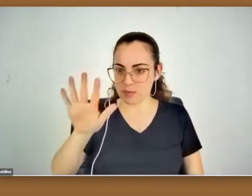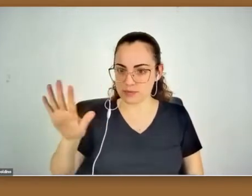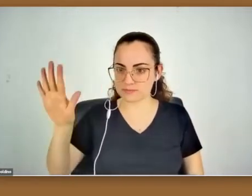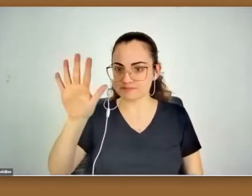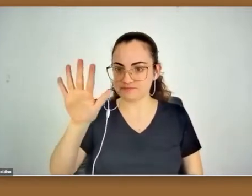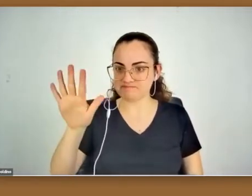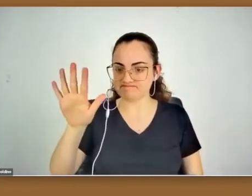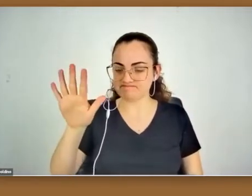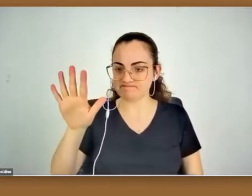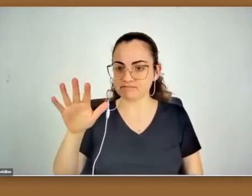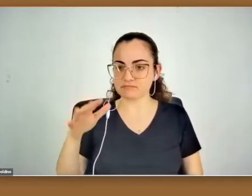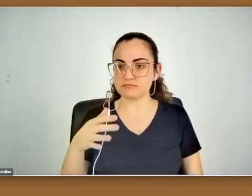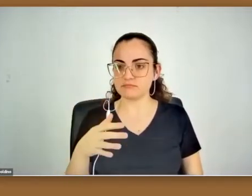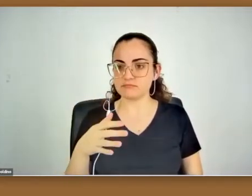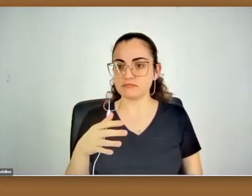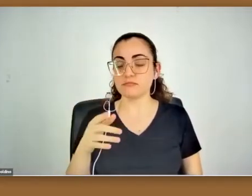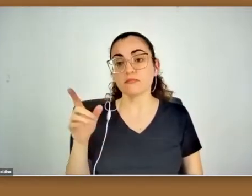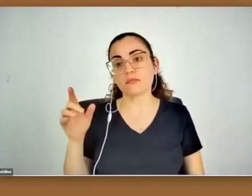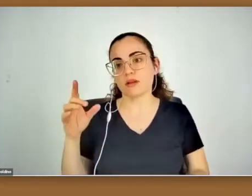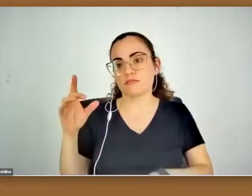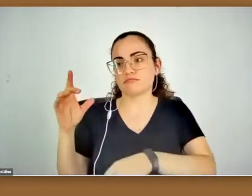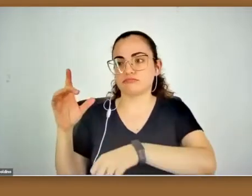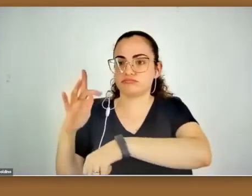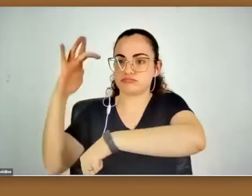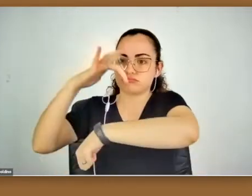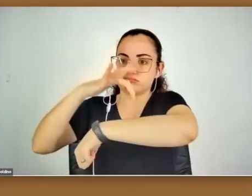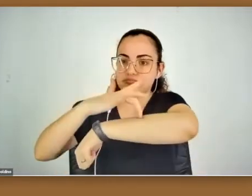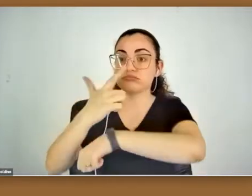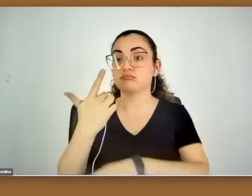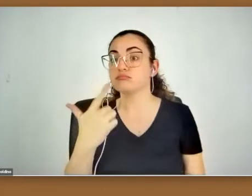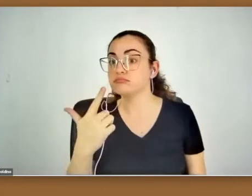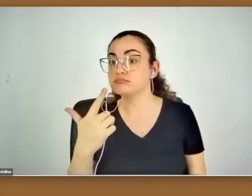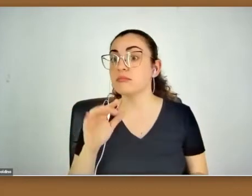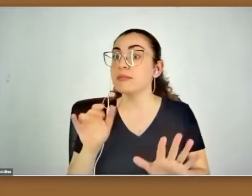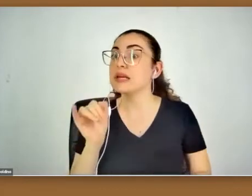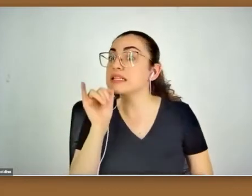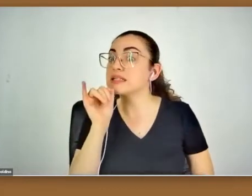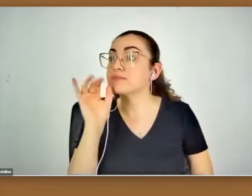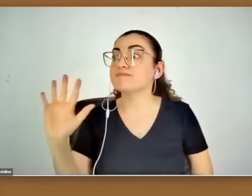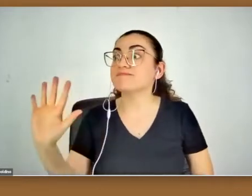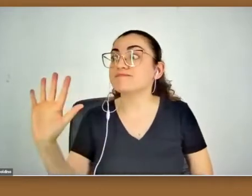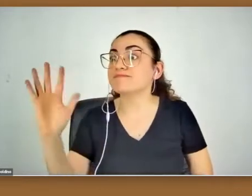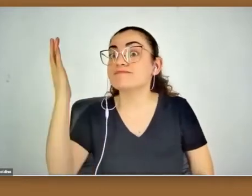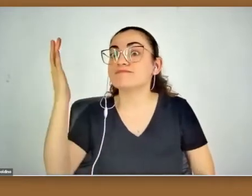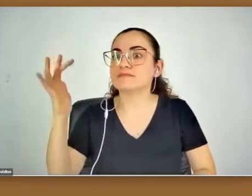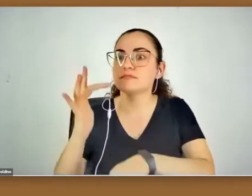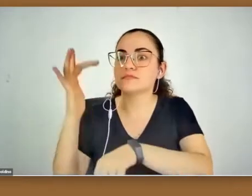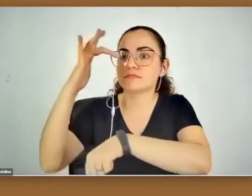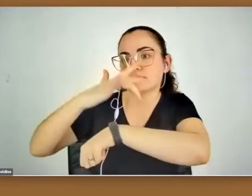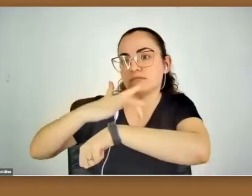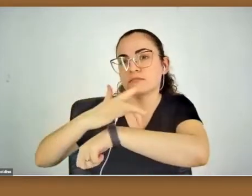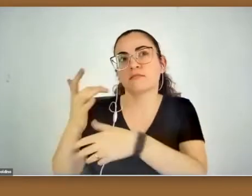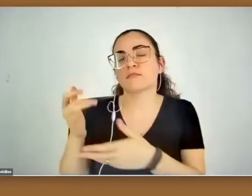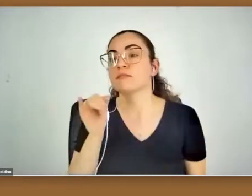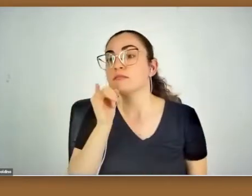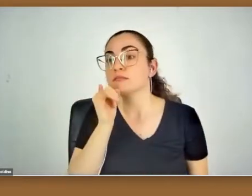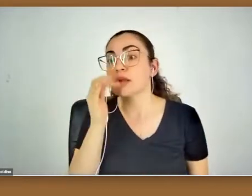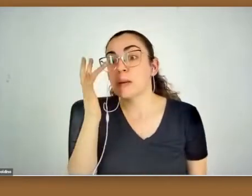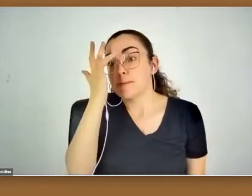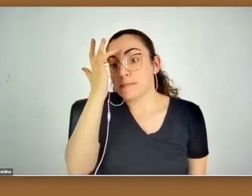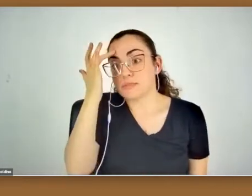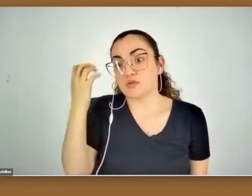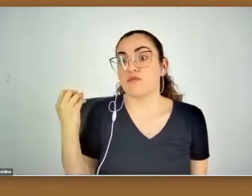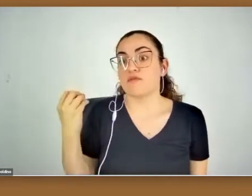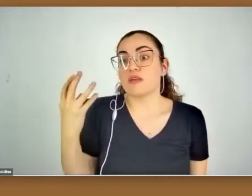uma coisa de se preocupar. Porque se você tem o vetor ali, se você tem introdução, por exemplo, uma pessoa chegou de viagem, ela tá